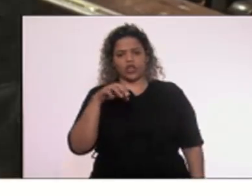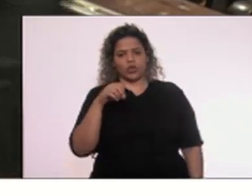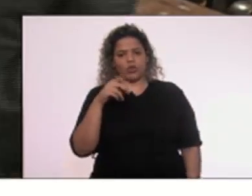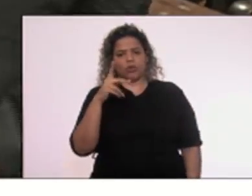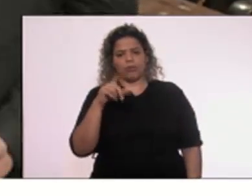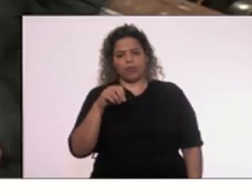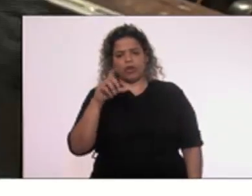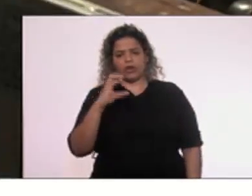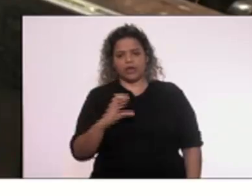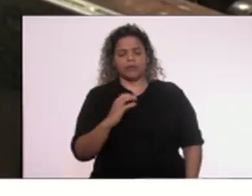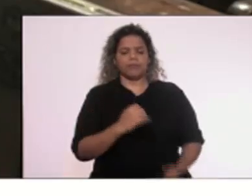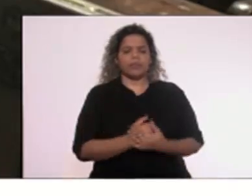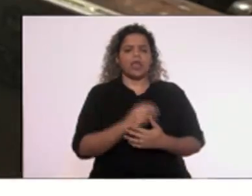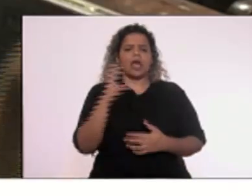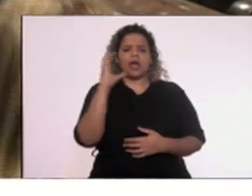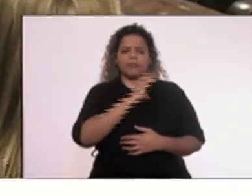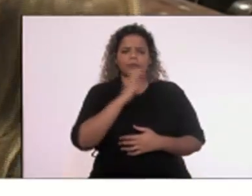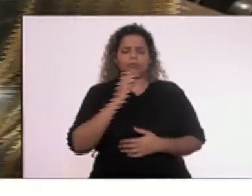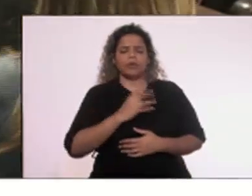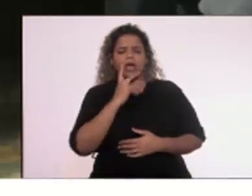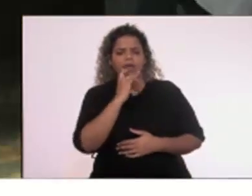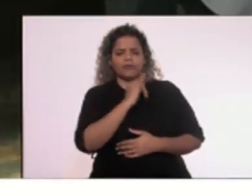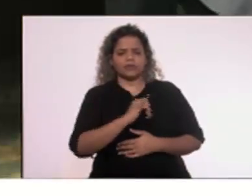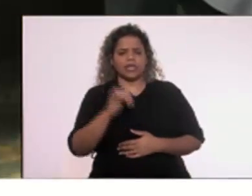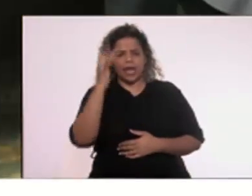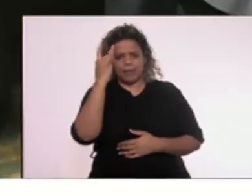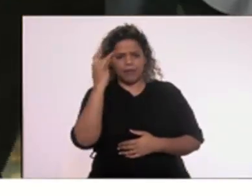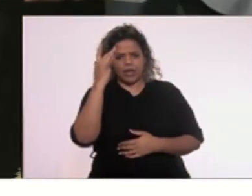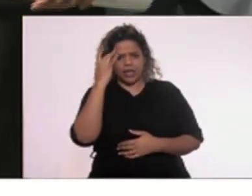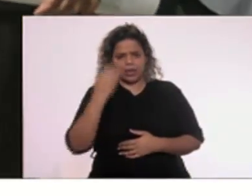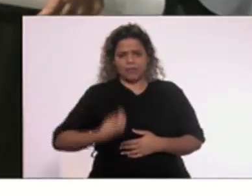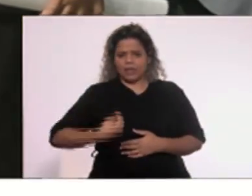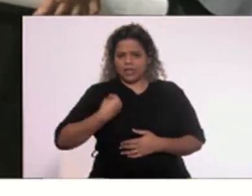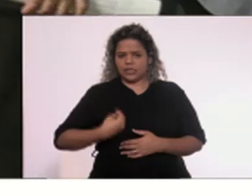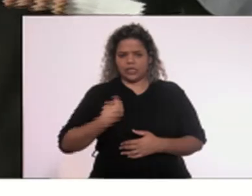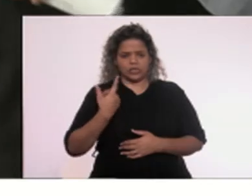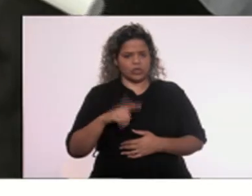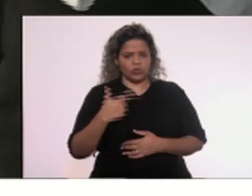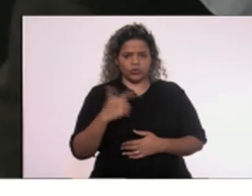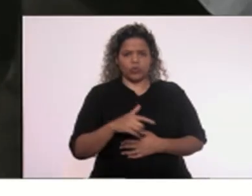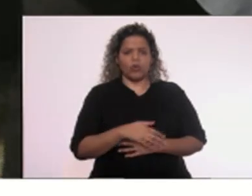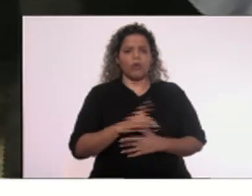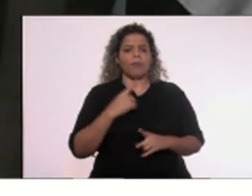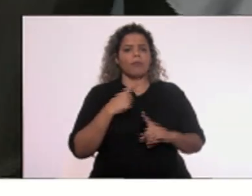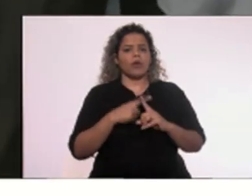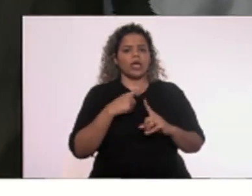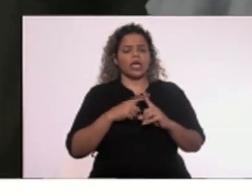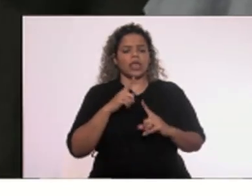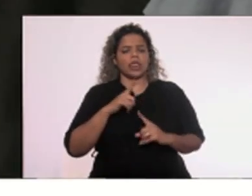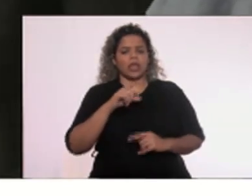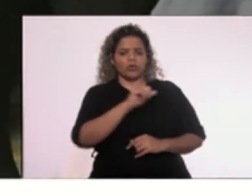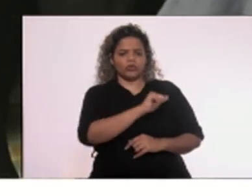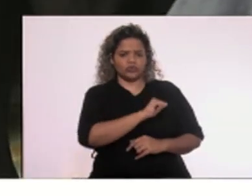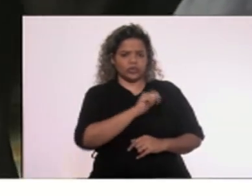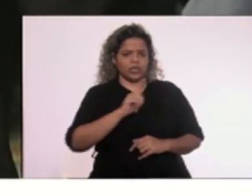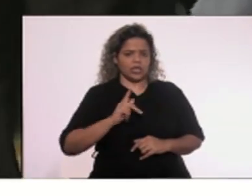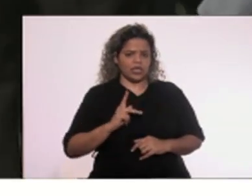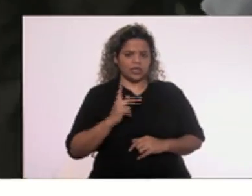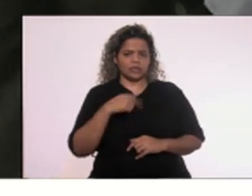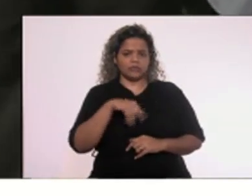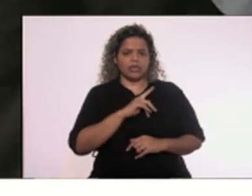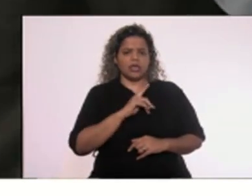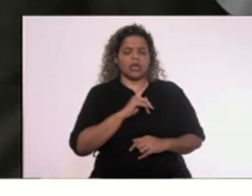rapidamente, comunicar que amanhã não poderei estar presente na sessão, porque tem uma audiência de um crime